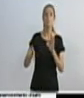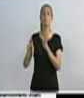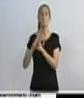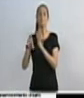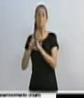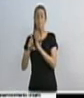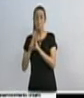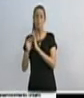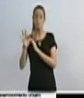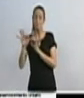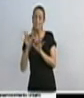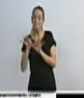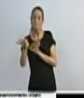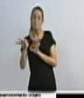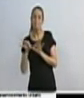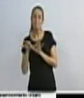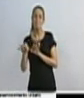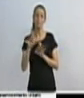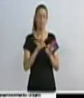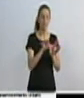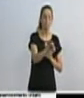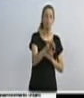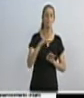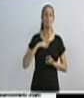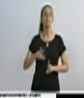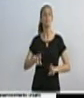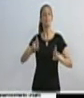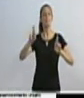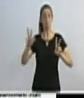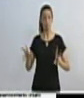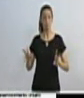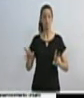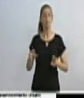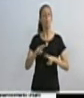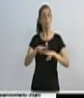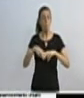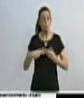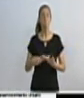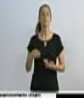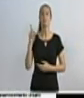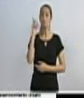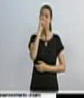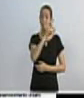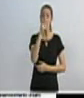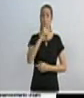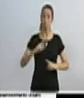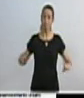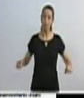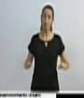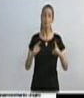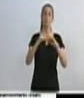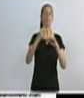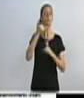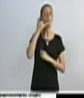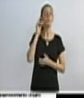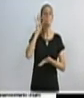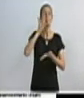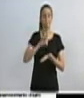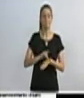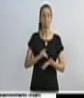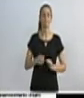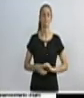limites de segurança regulamentados pelo órgão federal responsável, o que dificulta em demasia as instalações IRP.